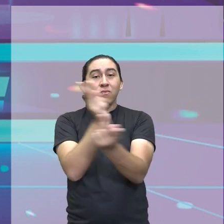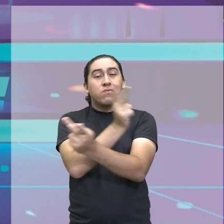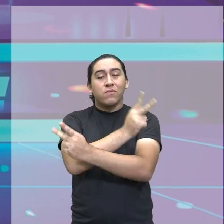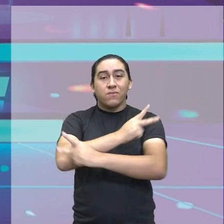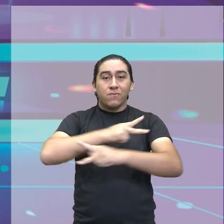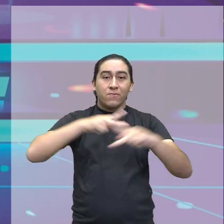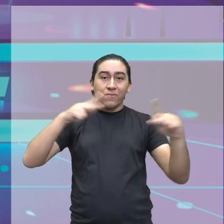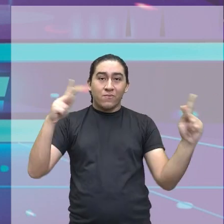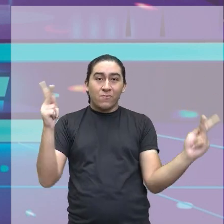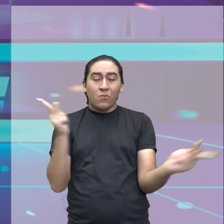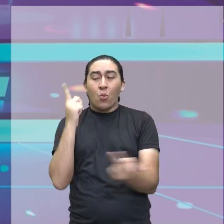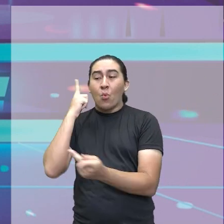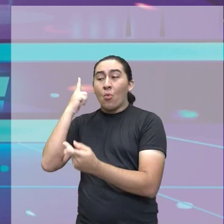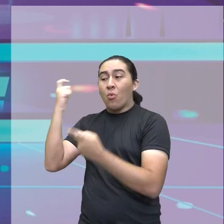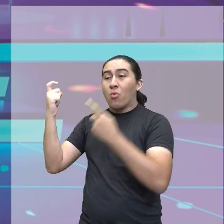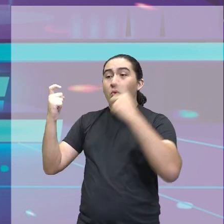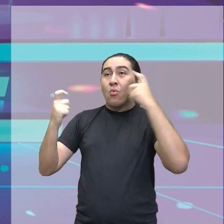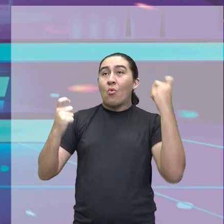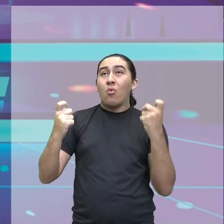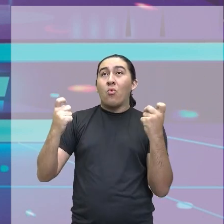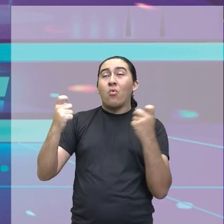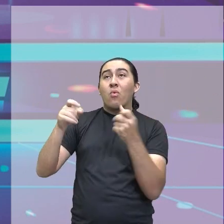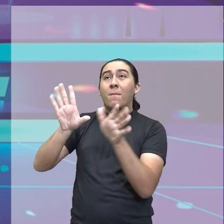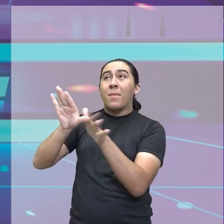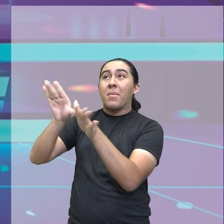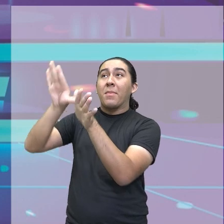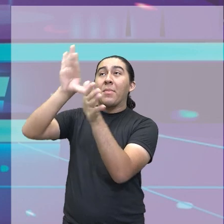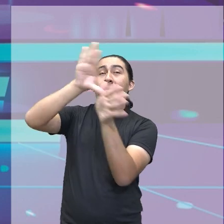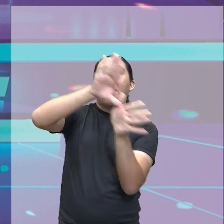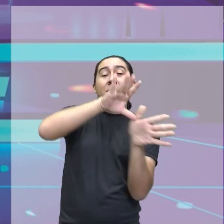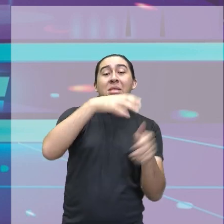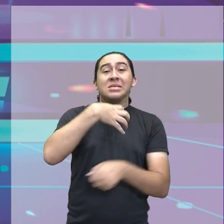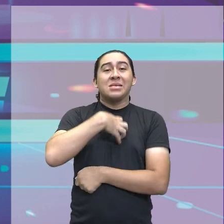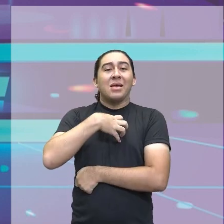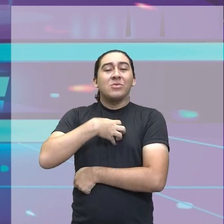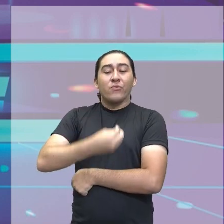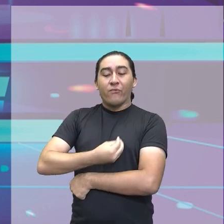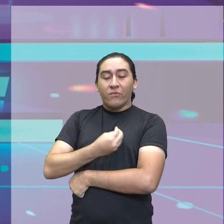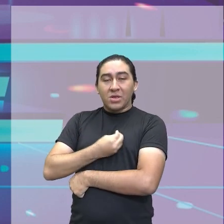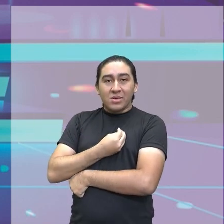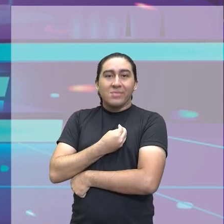onde os sons da floresta nos levam numa dança,